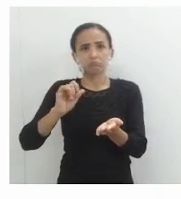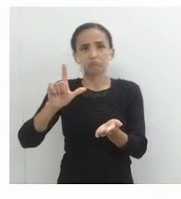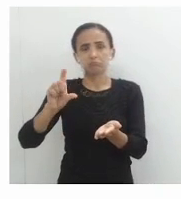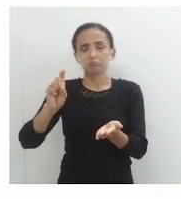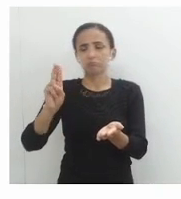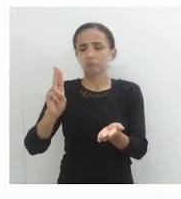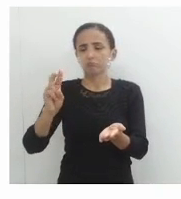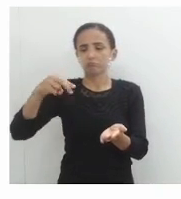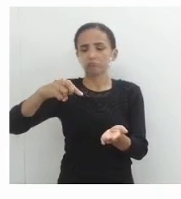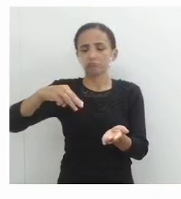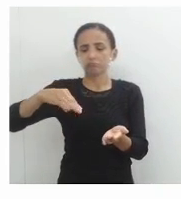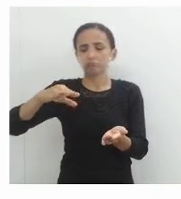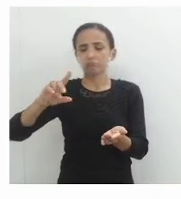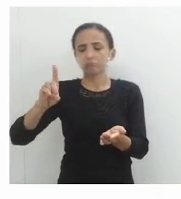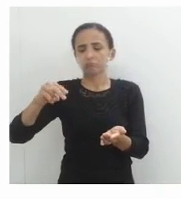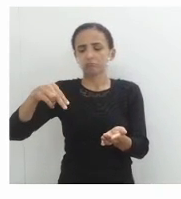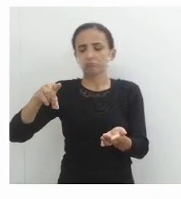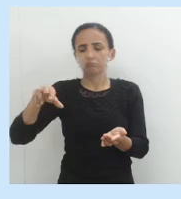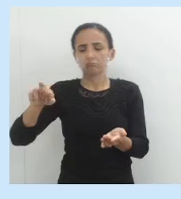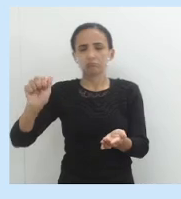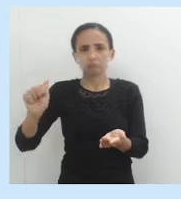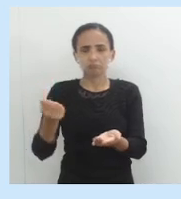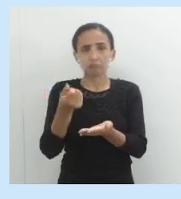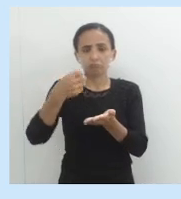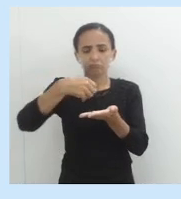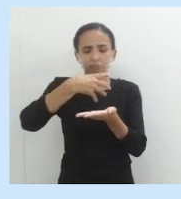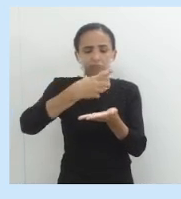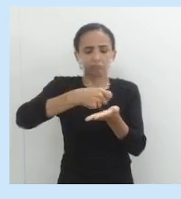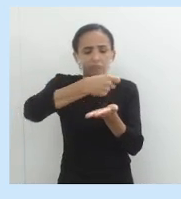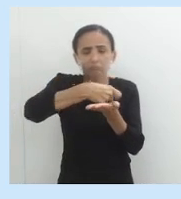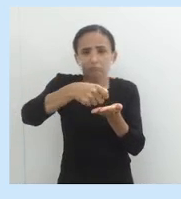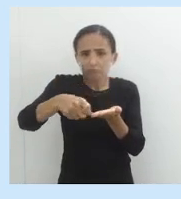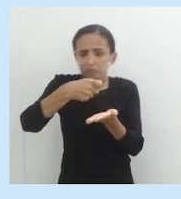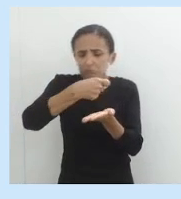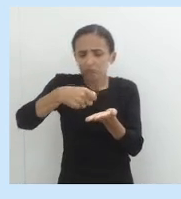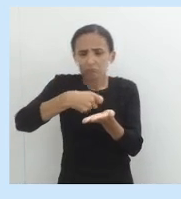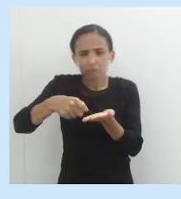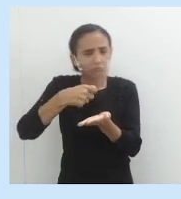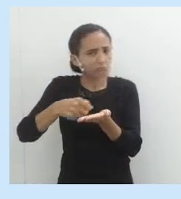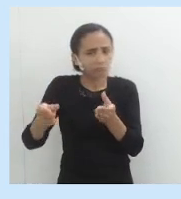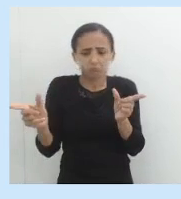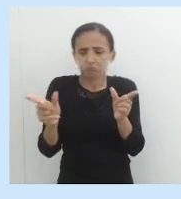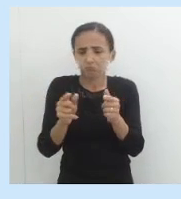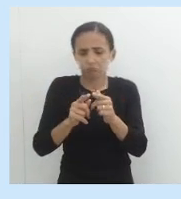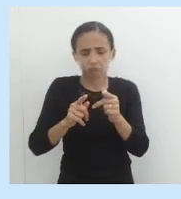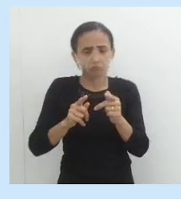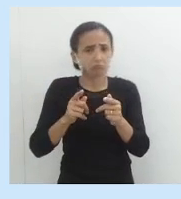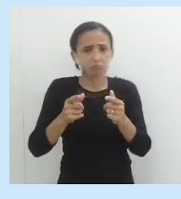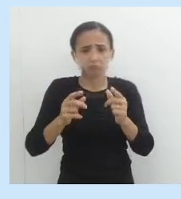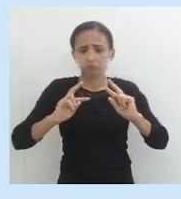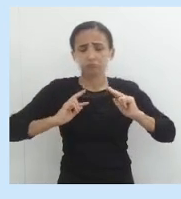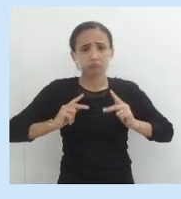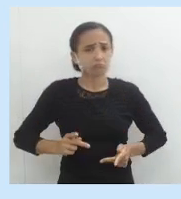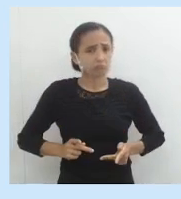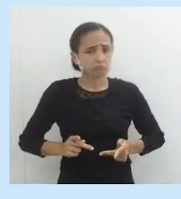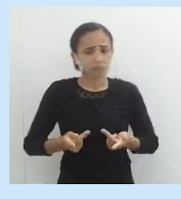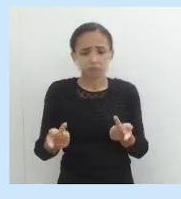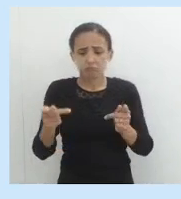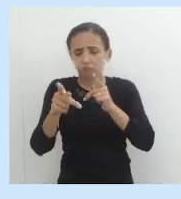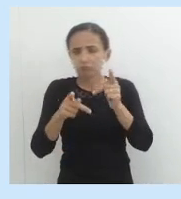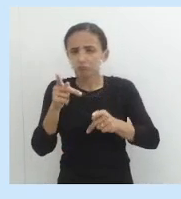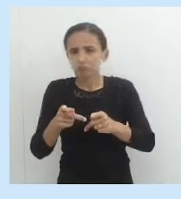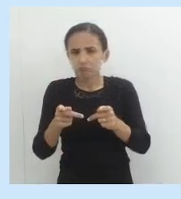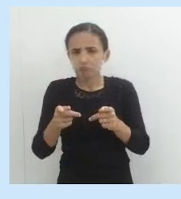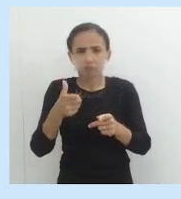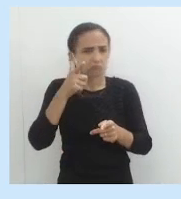Que eram livros copiados à mão, então não eram livros para toda a população, nem todo mundo tinha acesso ao livro, porque nem